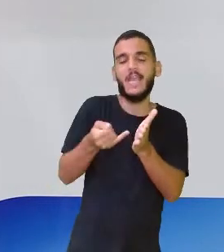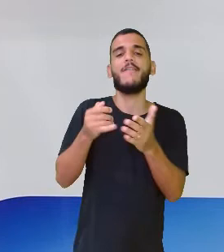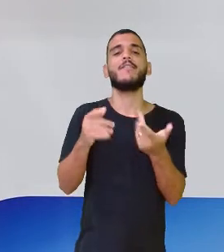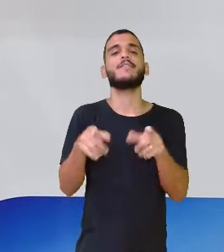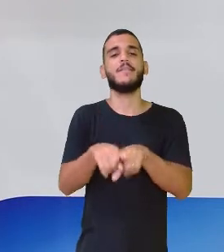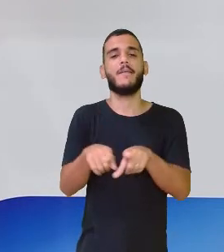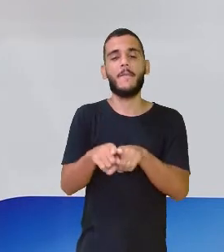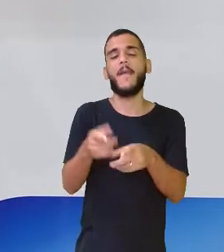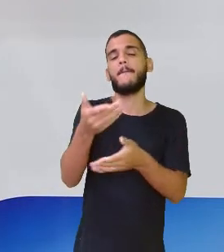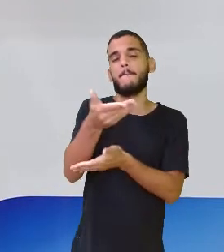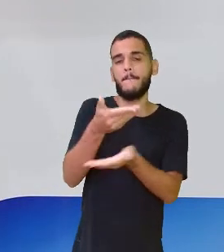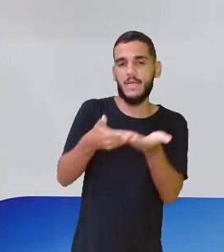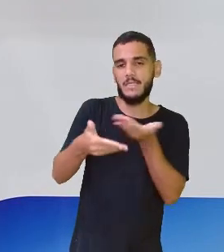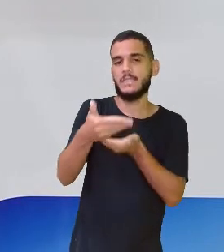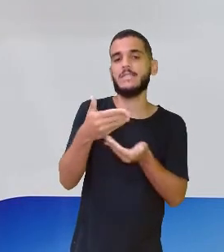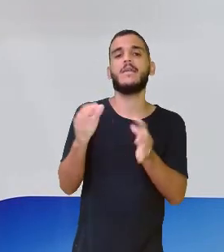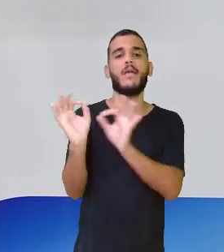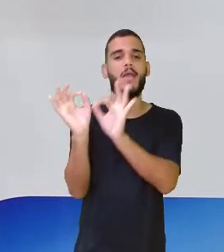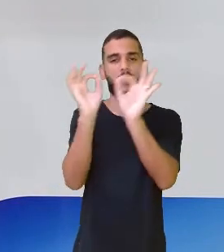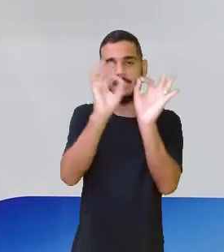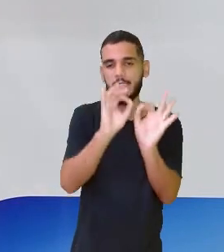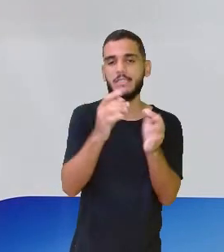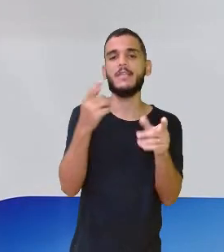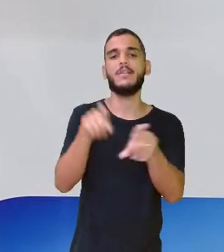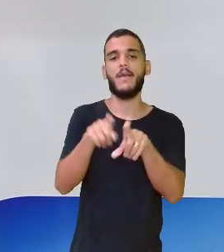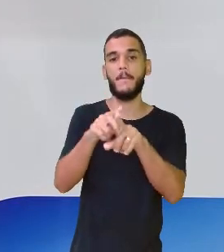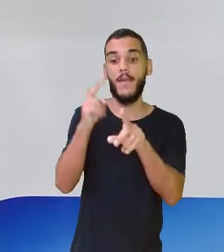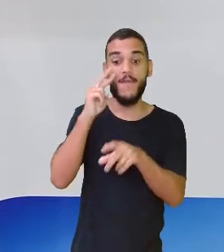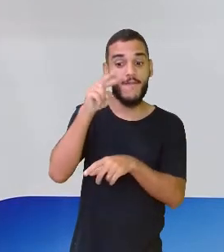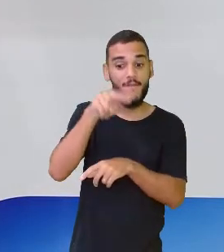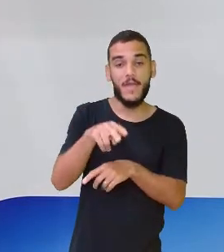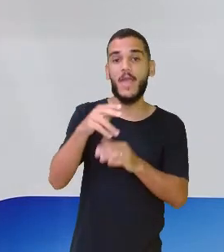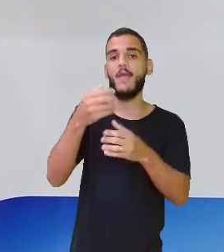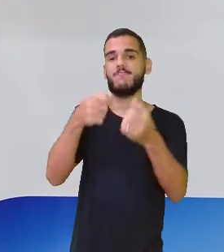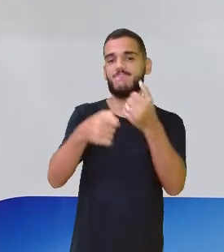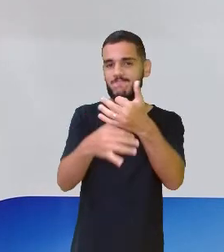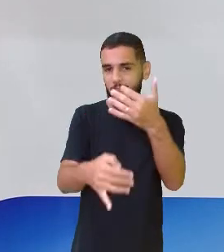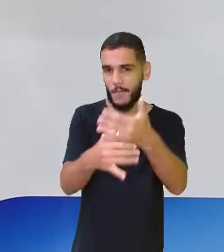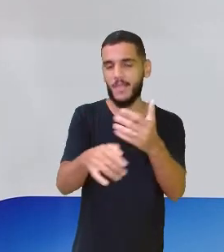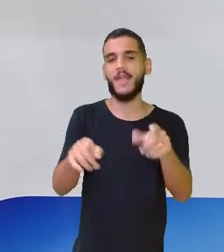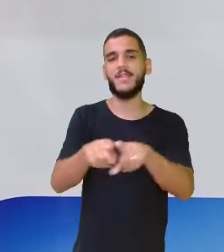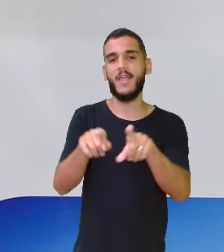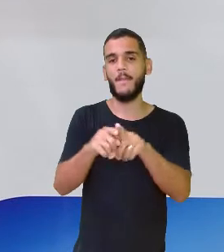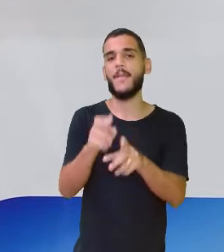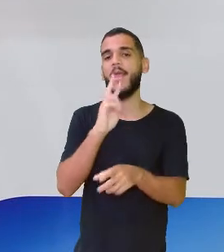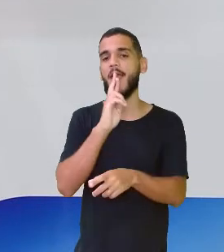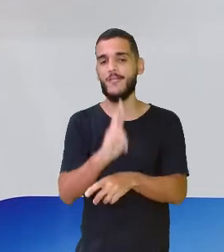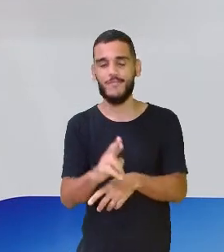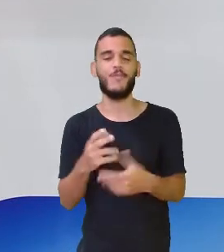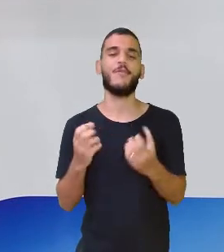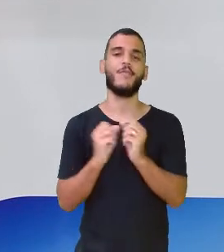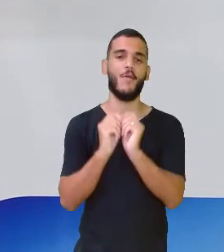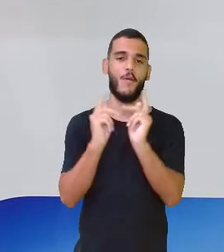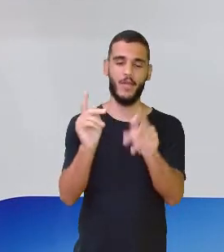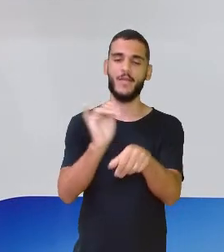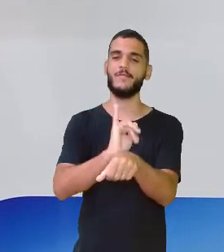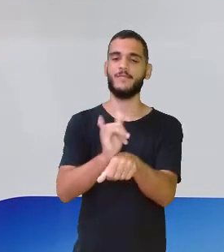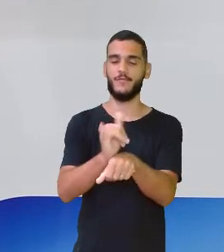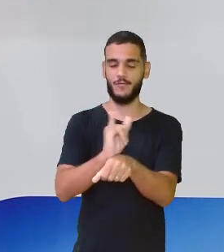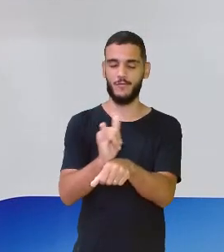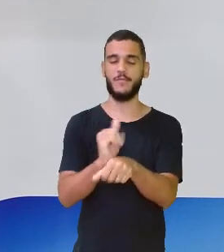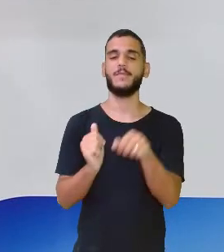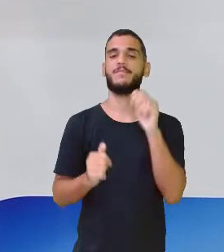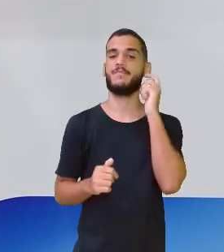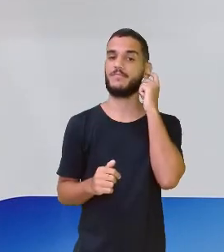interajam, porque a gente vê todos os comentários e a gente responde também todos os comentários na medida do